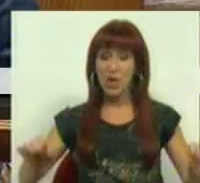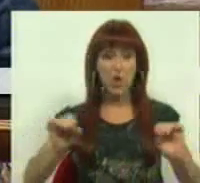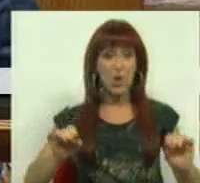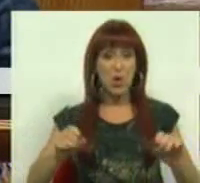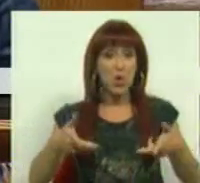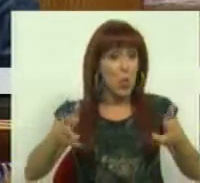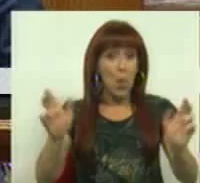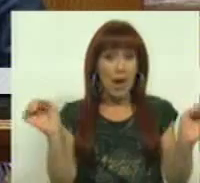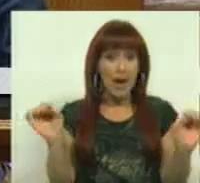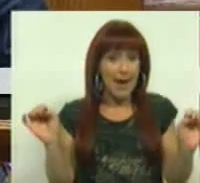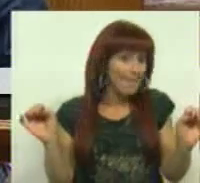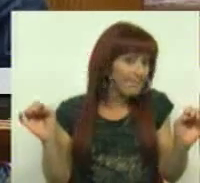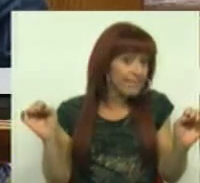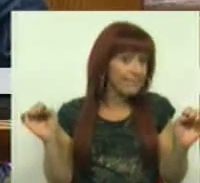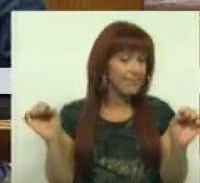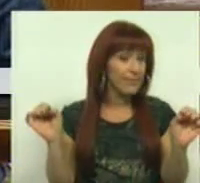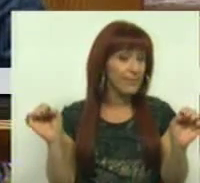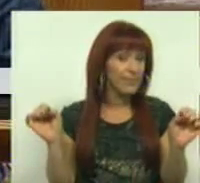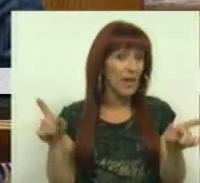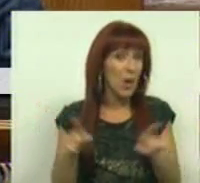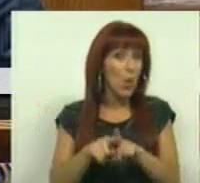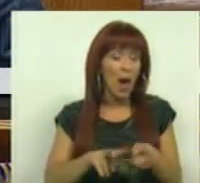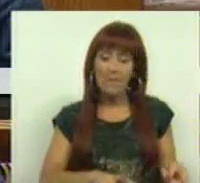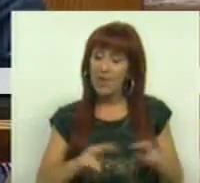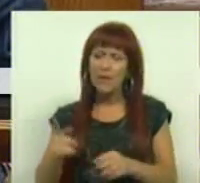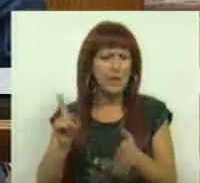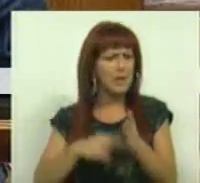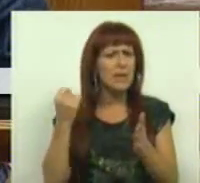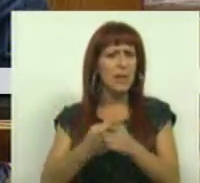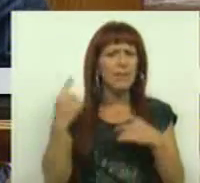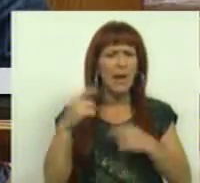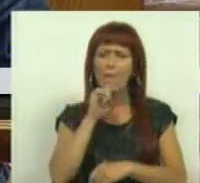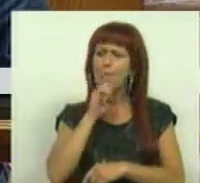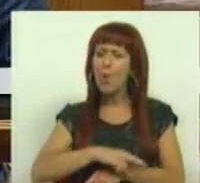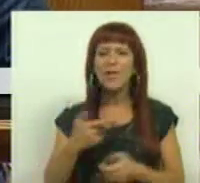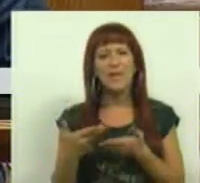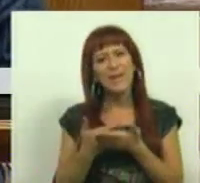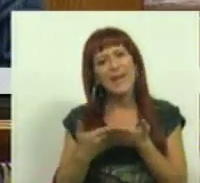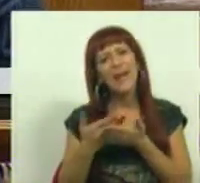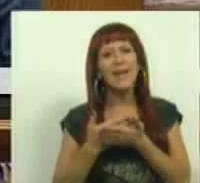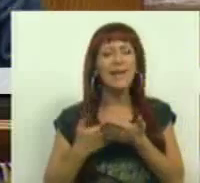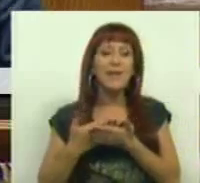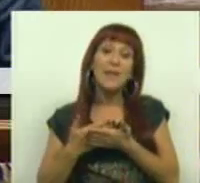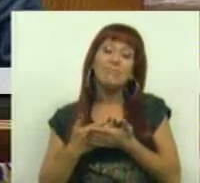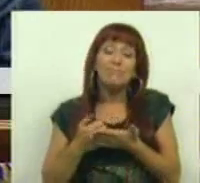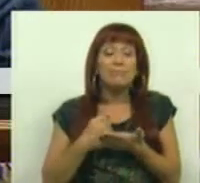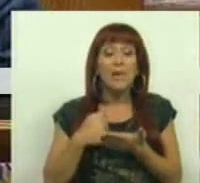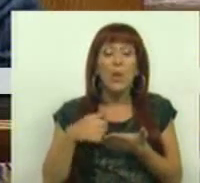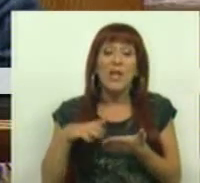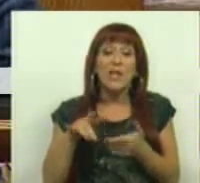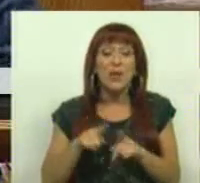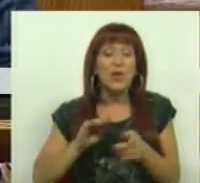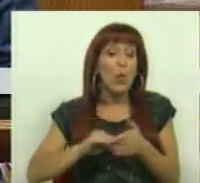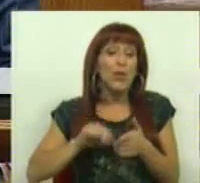estiverem disponíveis, têm sempre como alternativa a hipótese de negociarem a sua